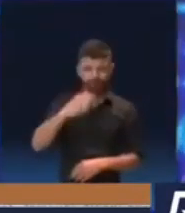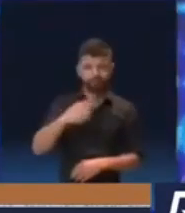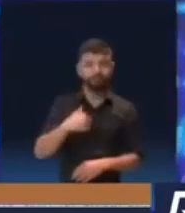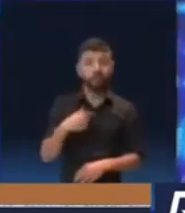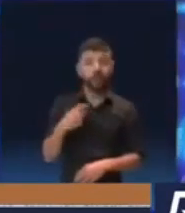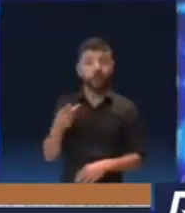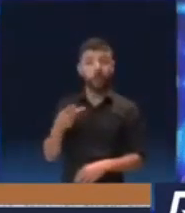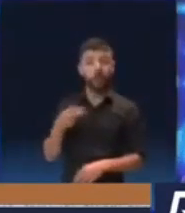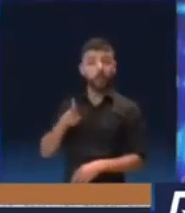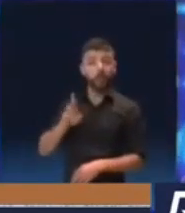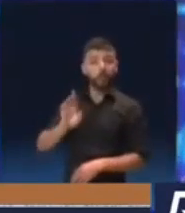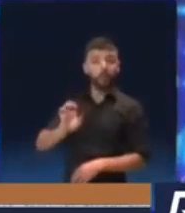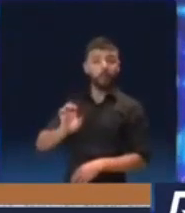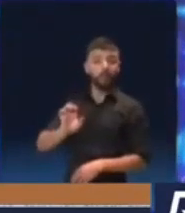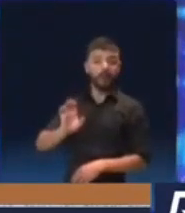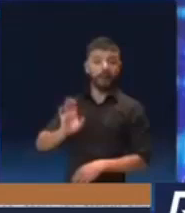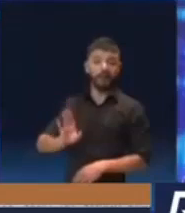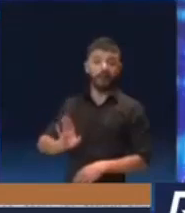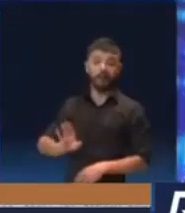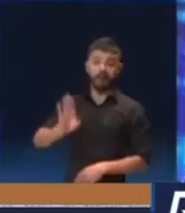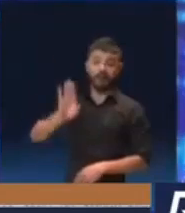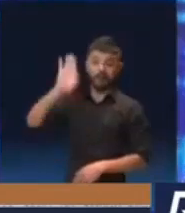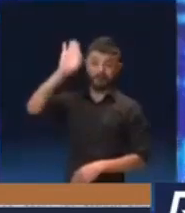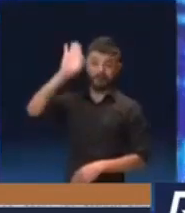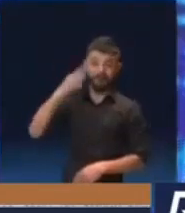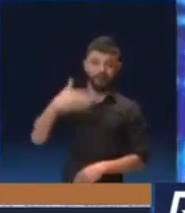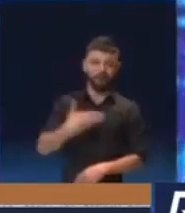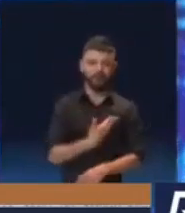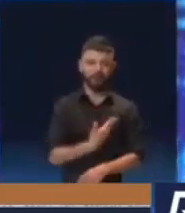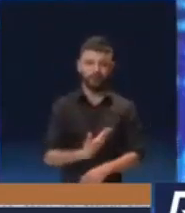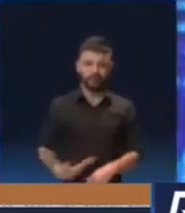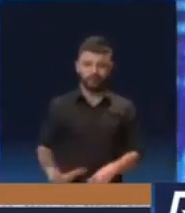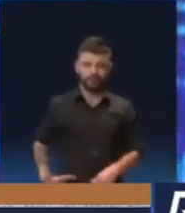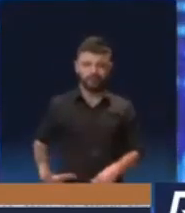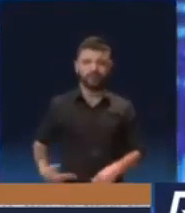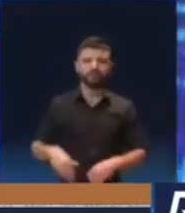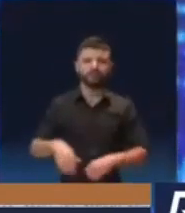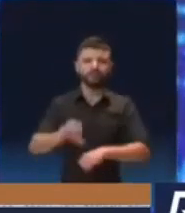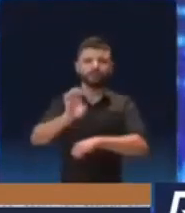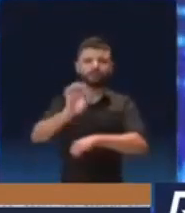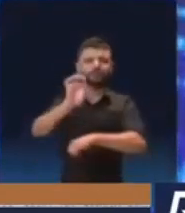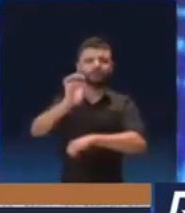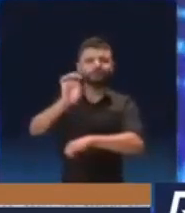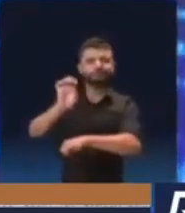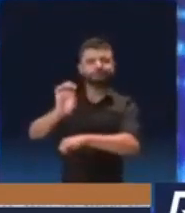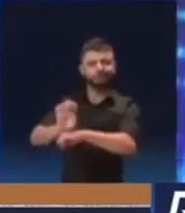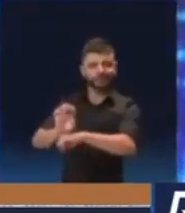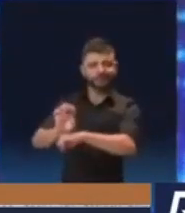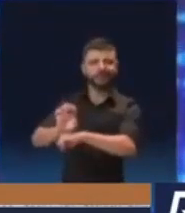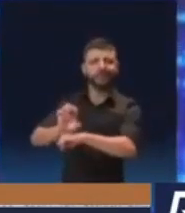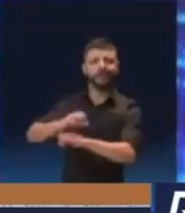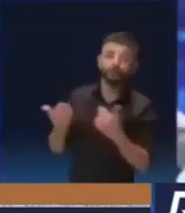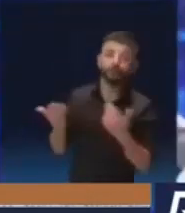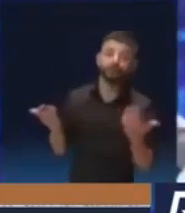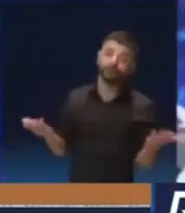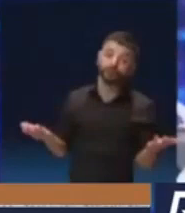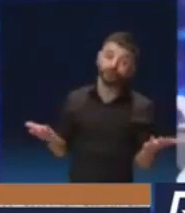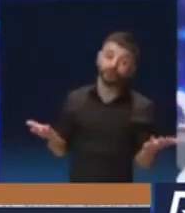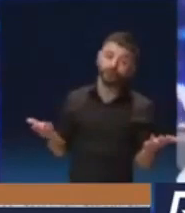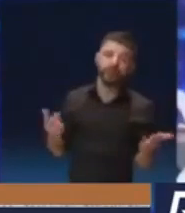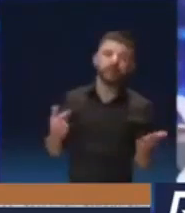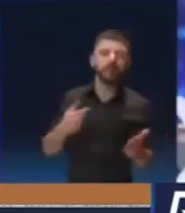tem uma característica mordaz, que sempre foi assim, para desestabilizar os adversários.